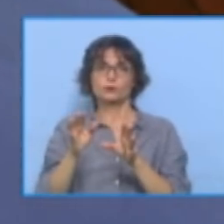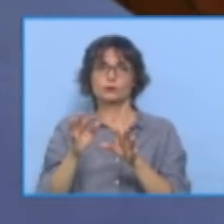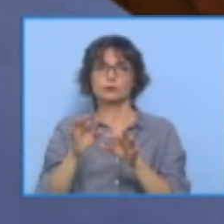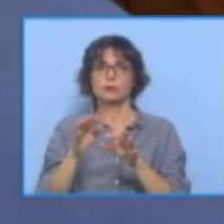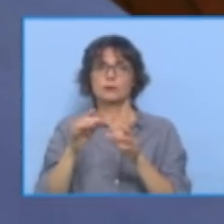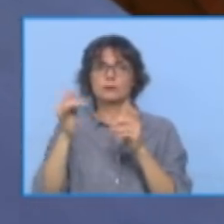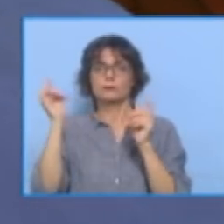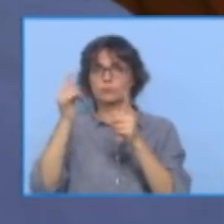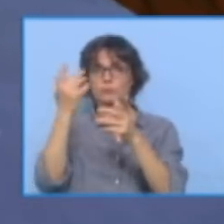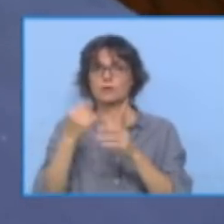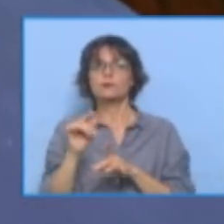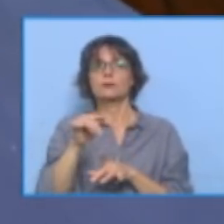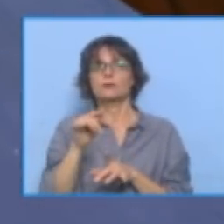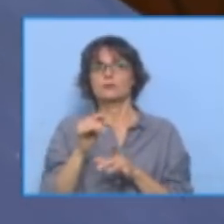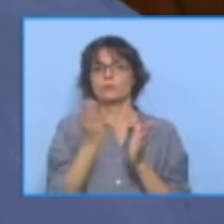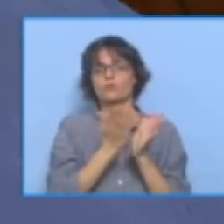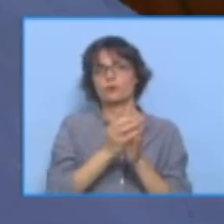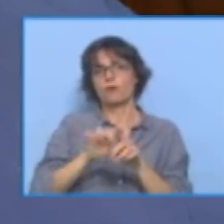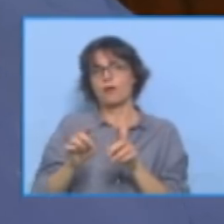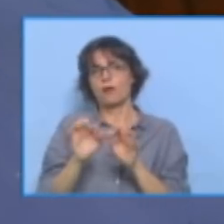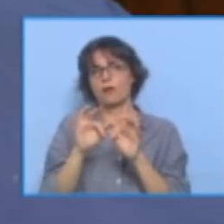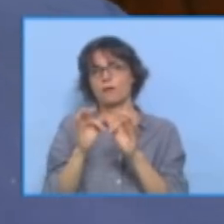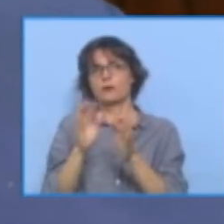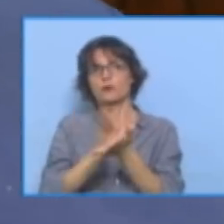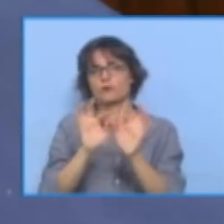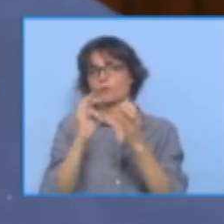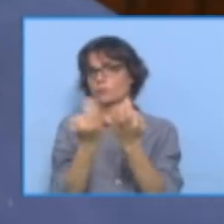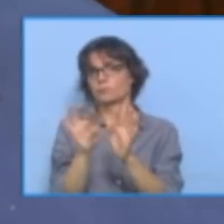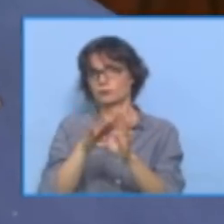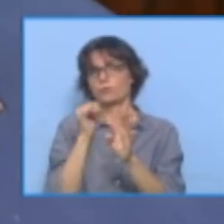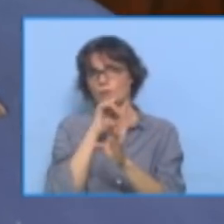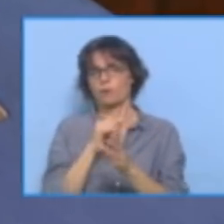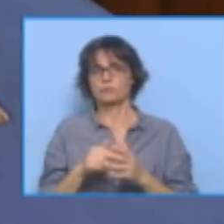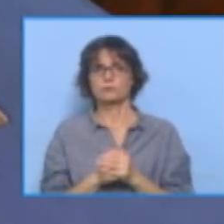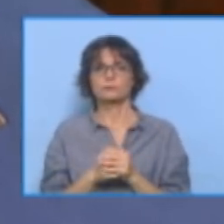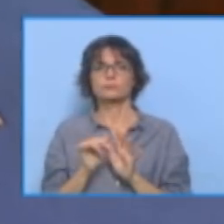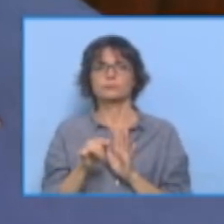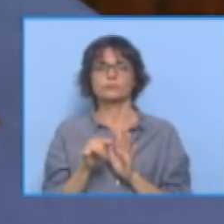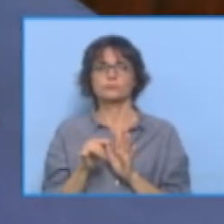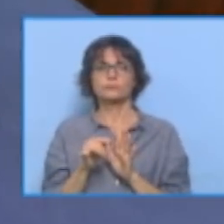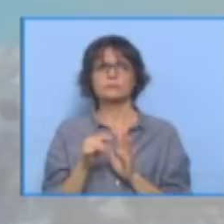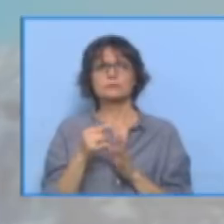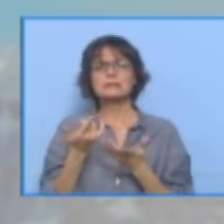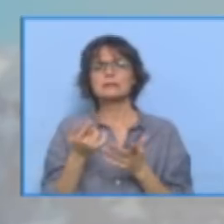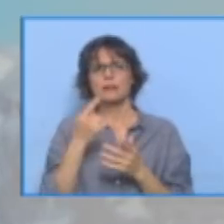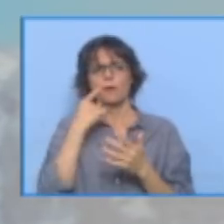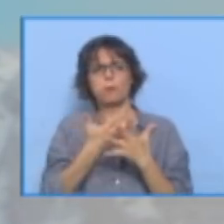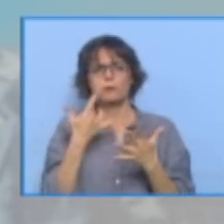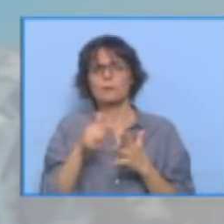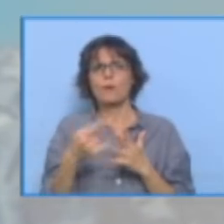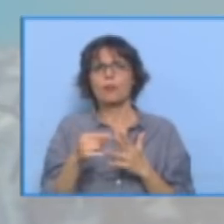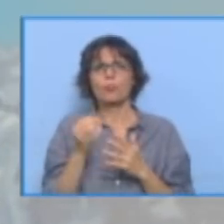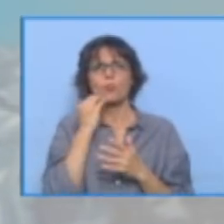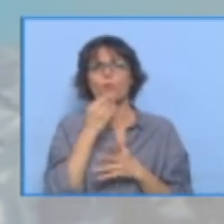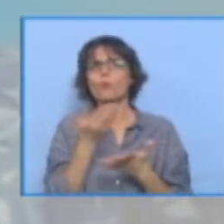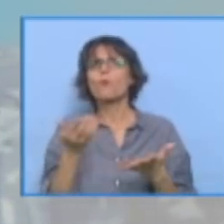local. E então os jovens participam depois nestes workshops assim, dessa forma. Que impacto é que tem essa participação e a apresentação destes concertos com